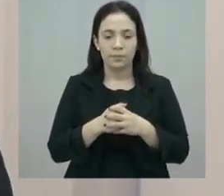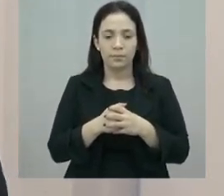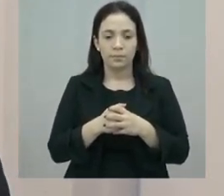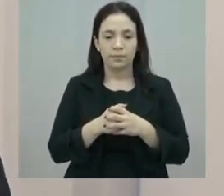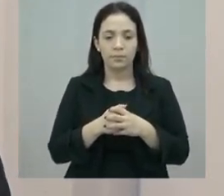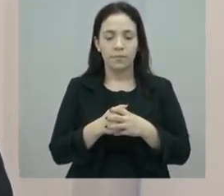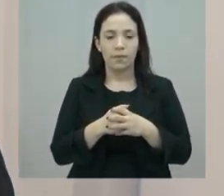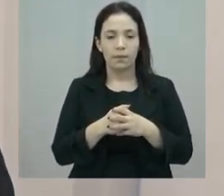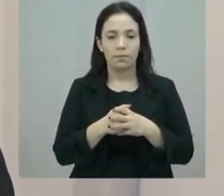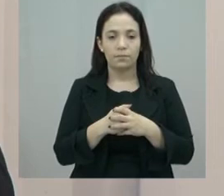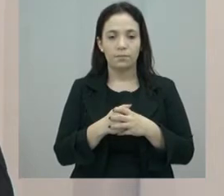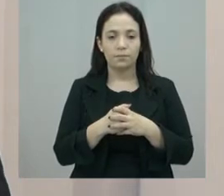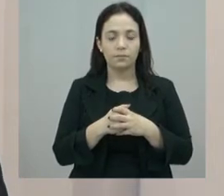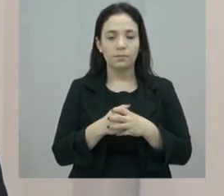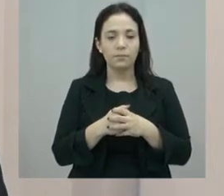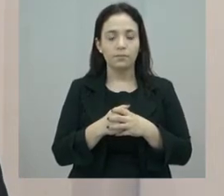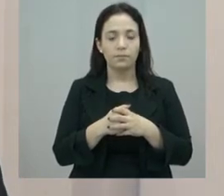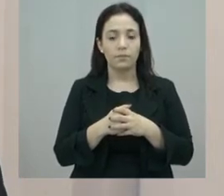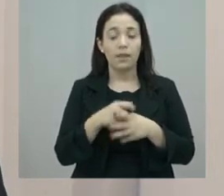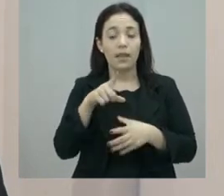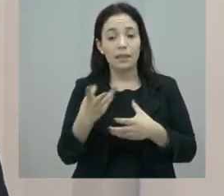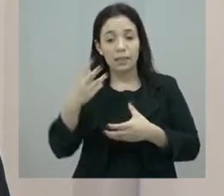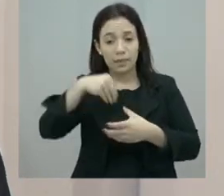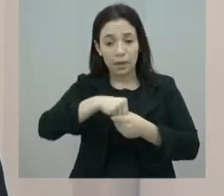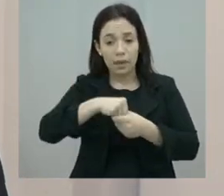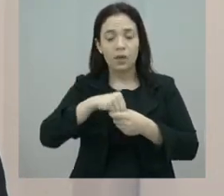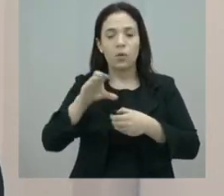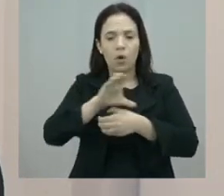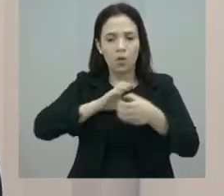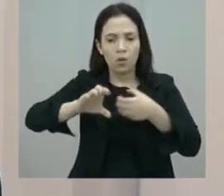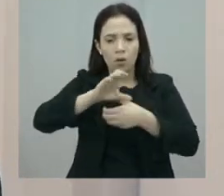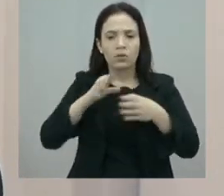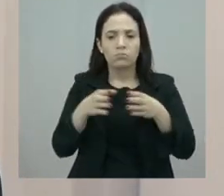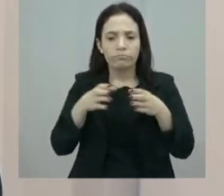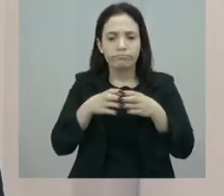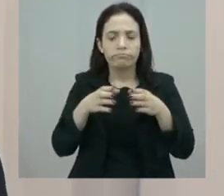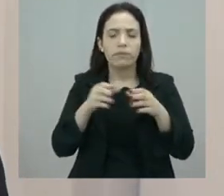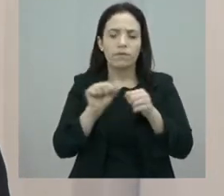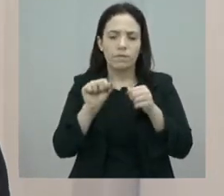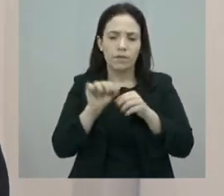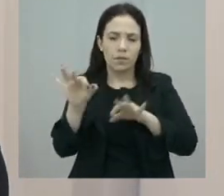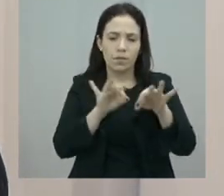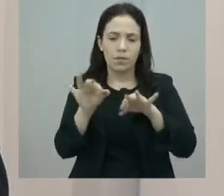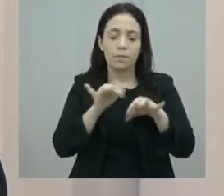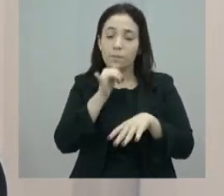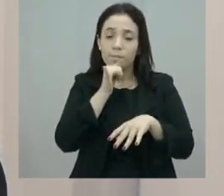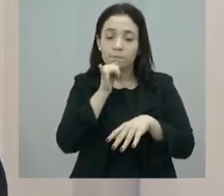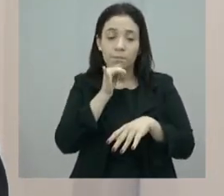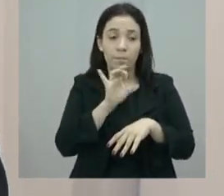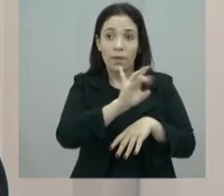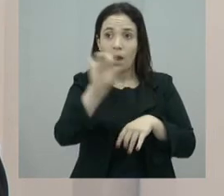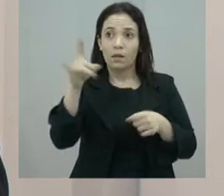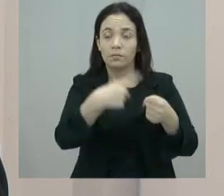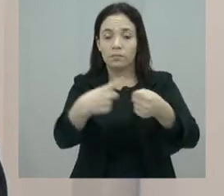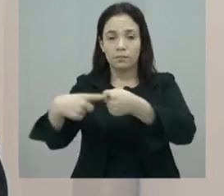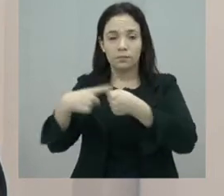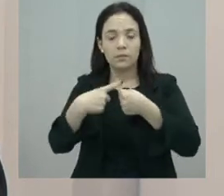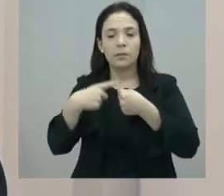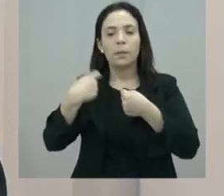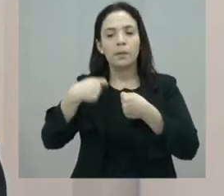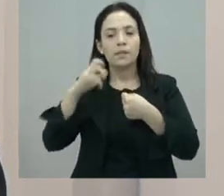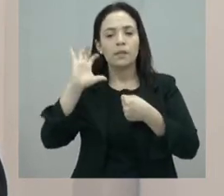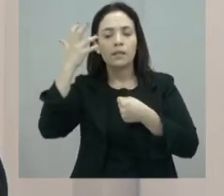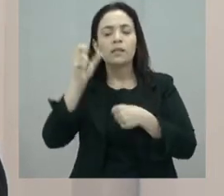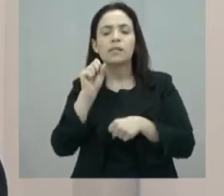e que deve, dentro desse comitê, trabalhar esse fluxo. Então, por exemplo, cada município vai ter que definir se a